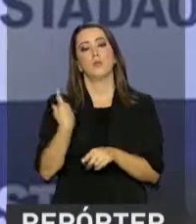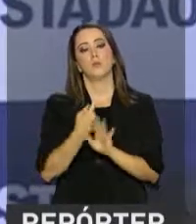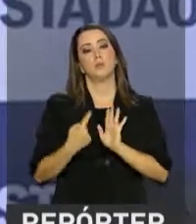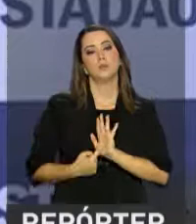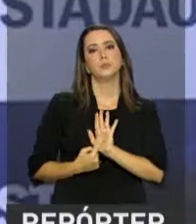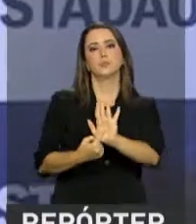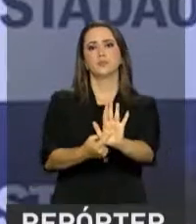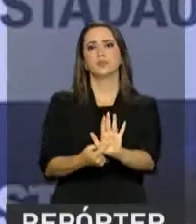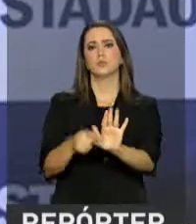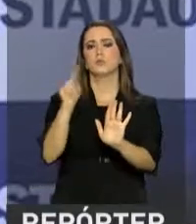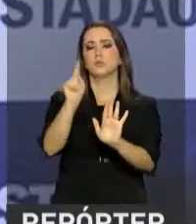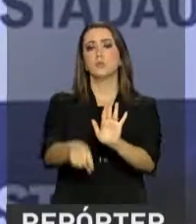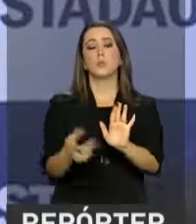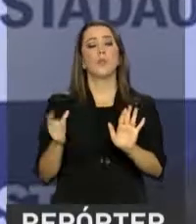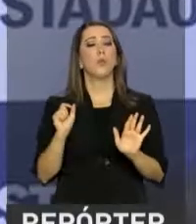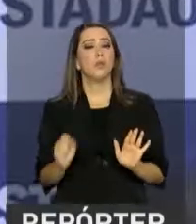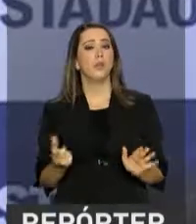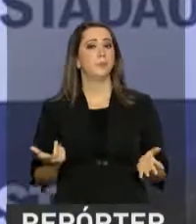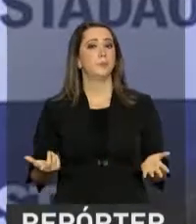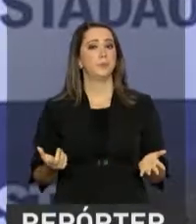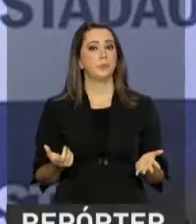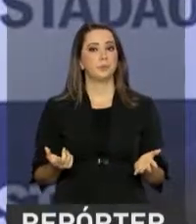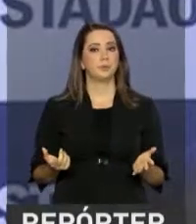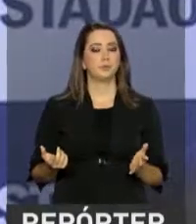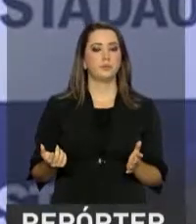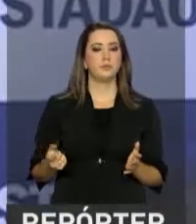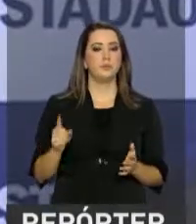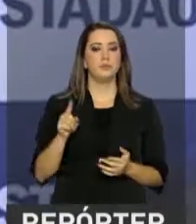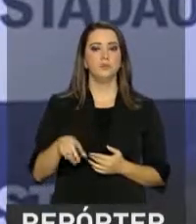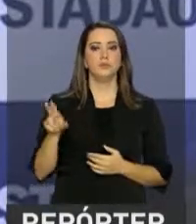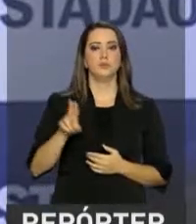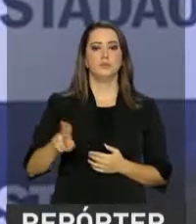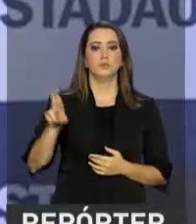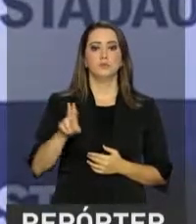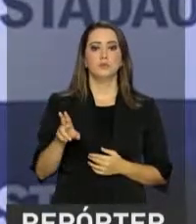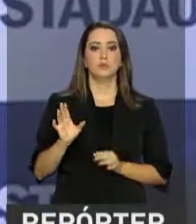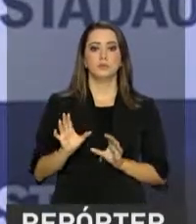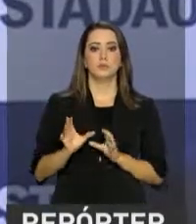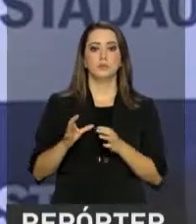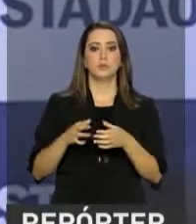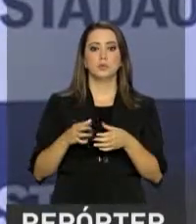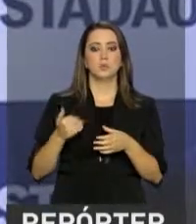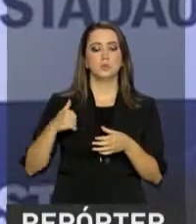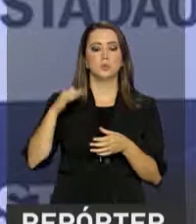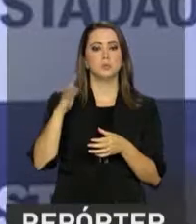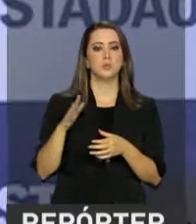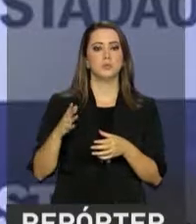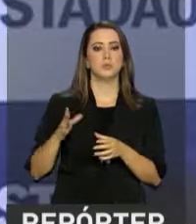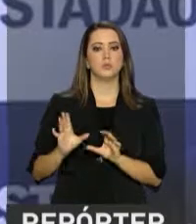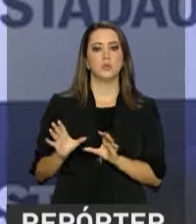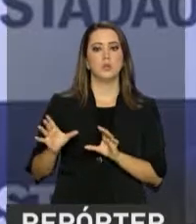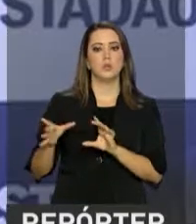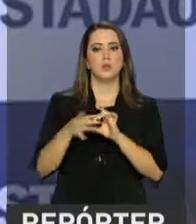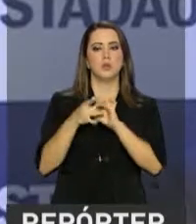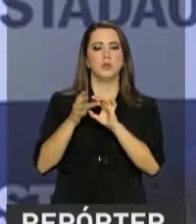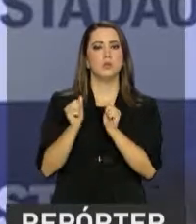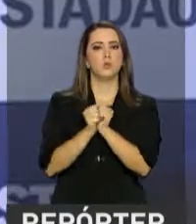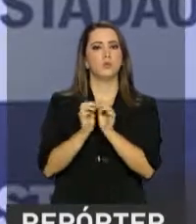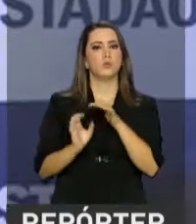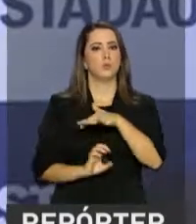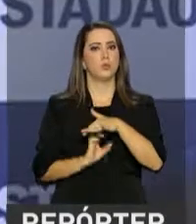colocado como alternativa exatamente é, né, usar o tanto mais possível a participação do setor